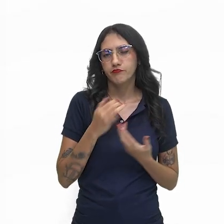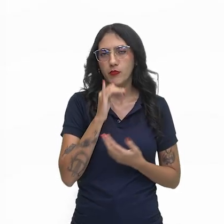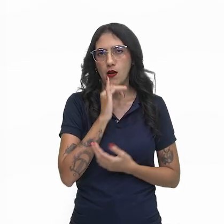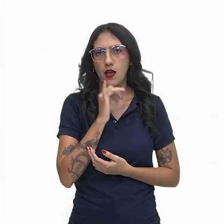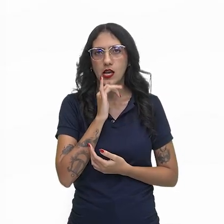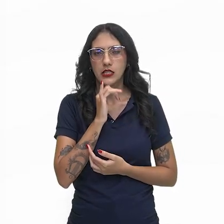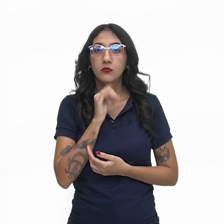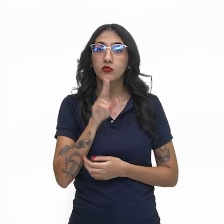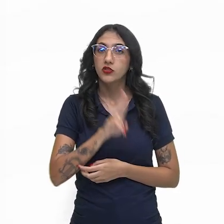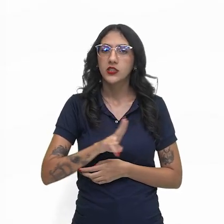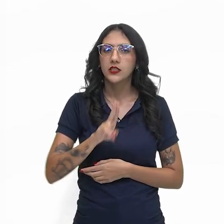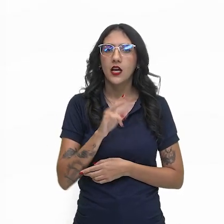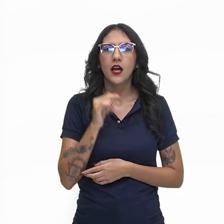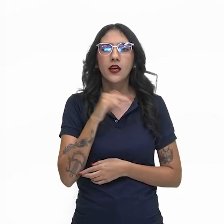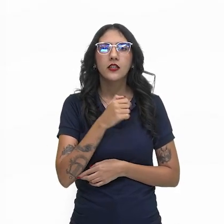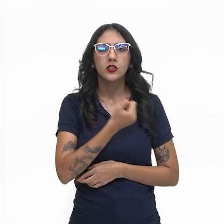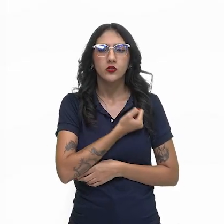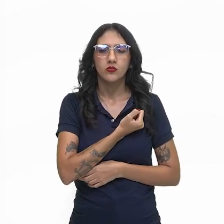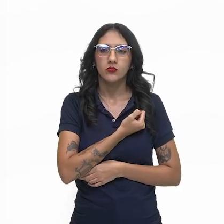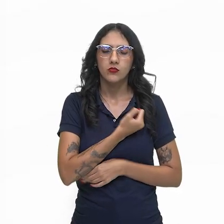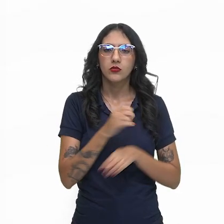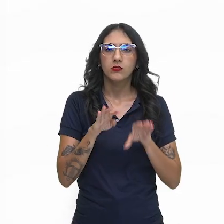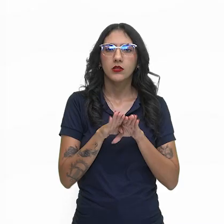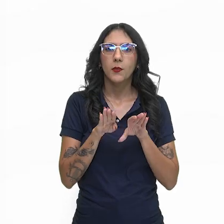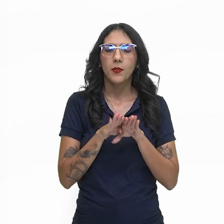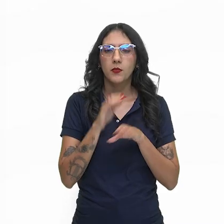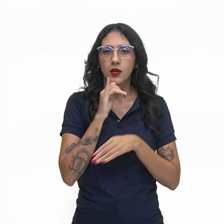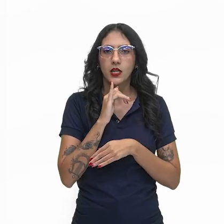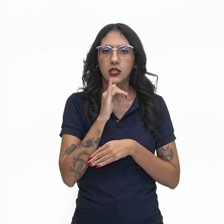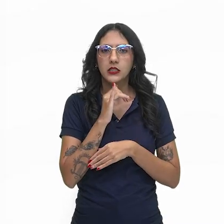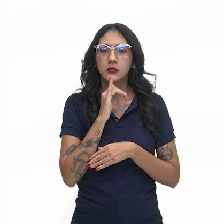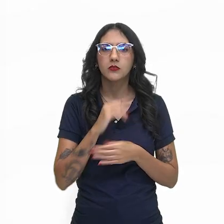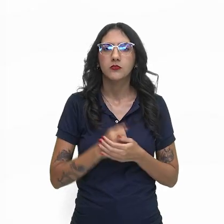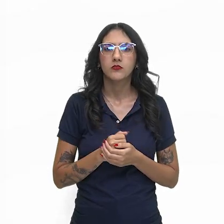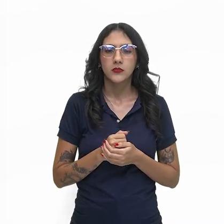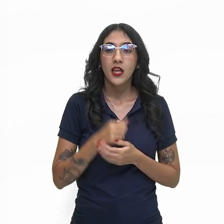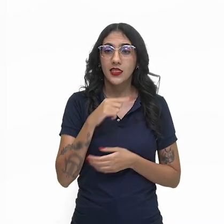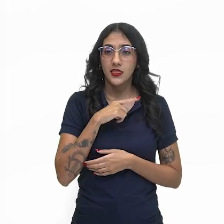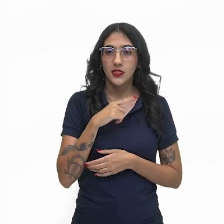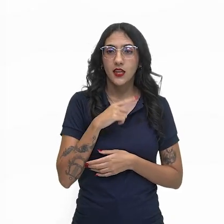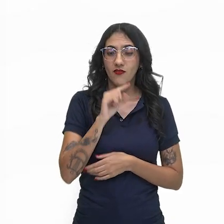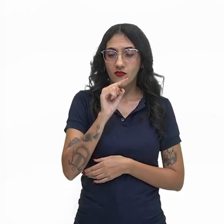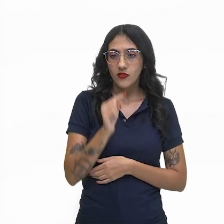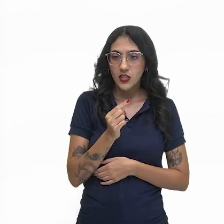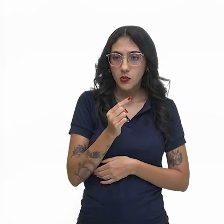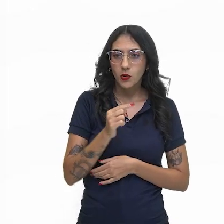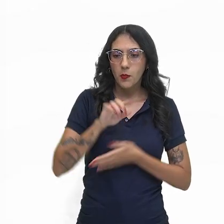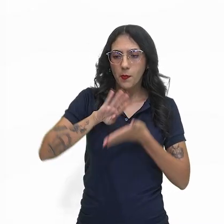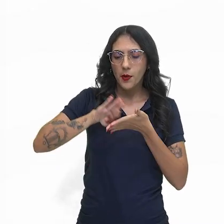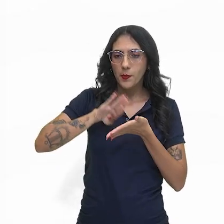um número real e você vai retirar de casas decimais, logo nós vamos considerar